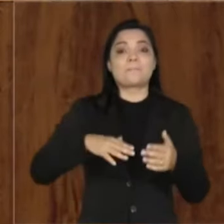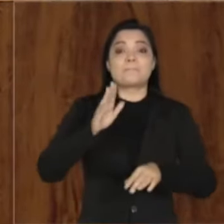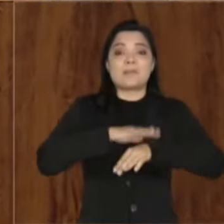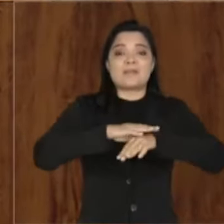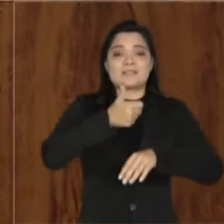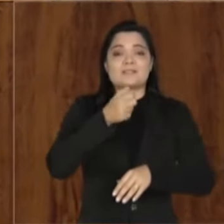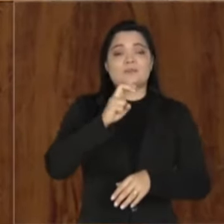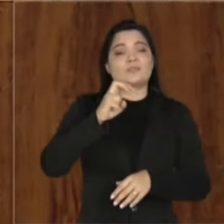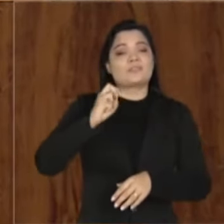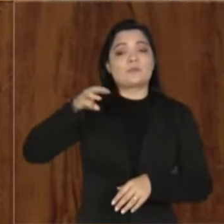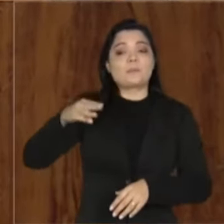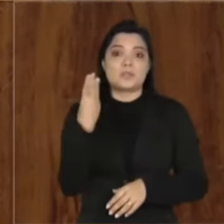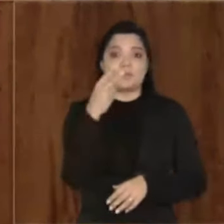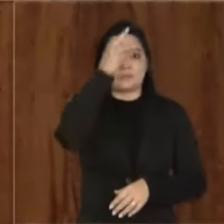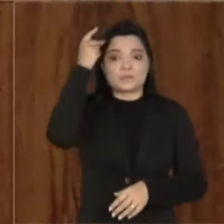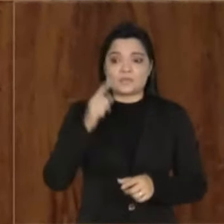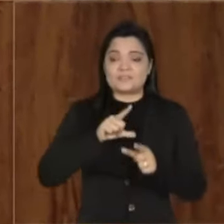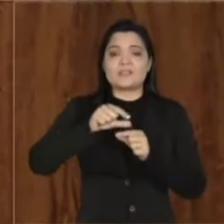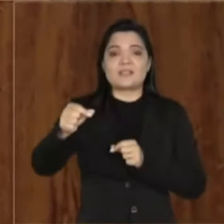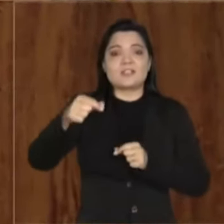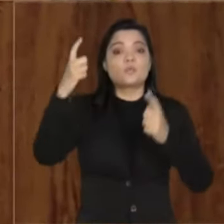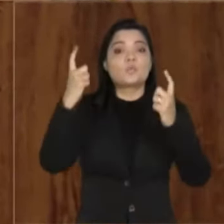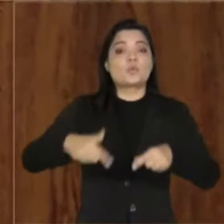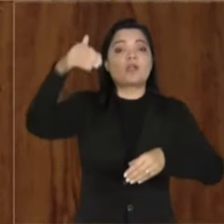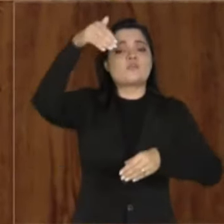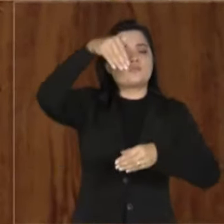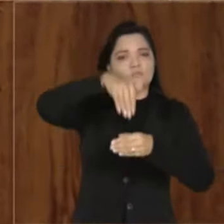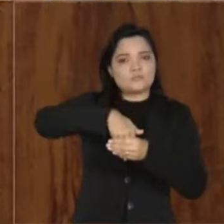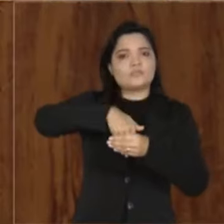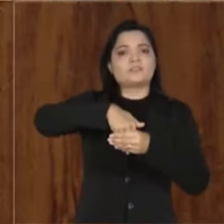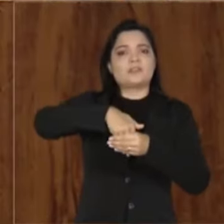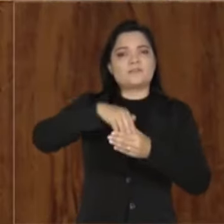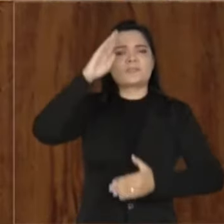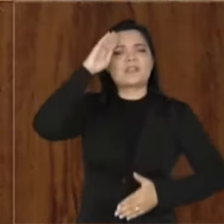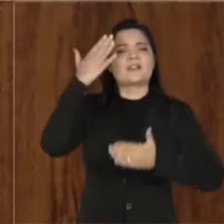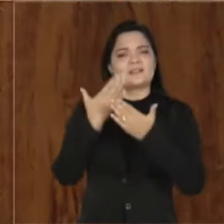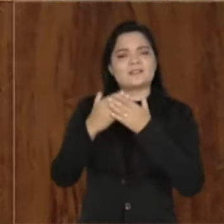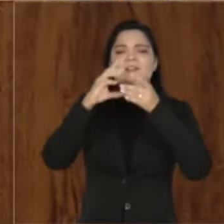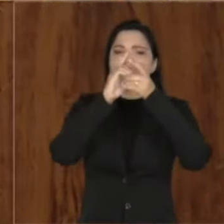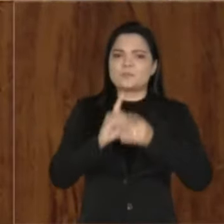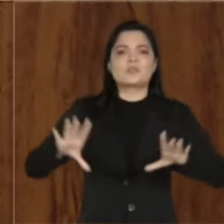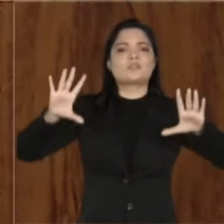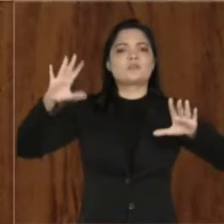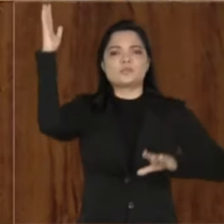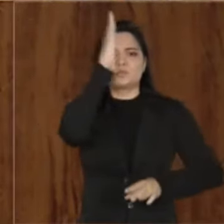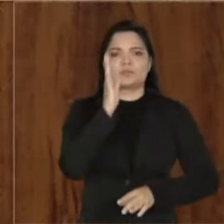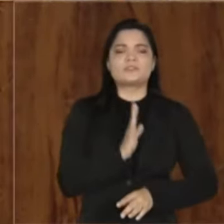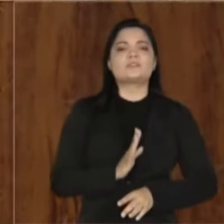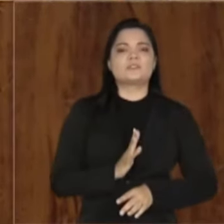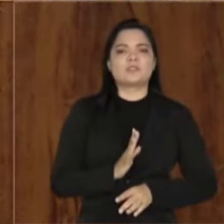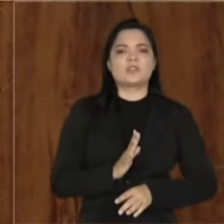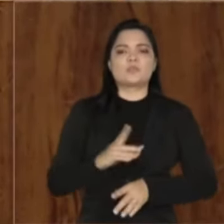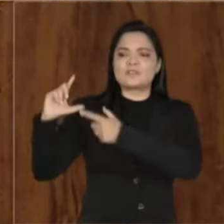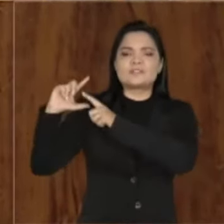sair de casa e ao local de votação, depositar o seu voto, acreditar na democracia, no Brasil,